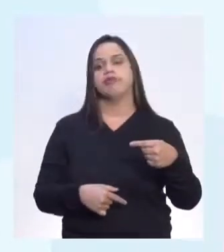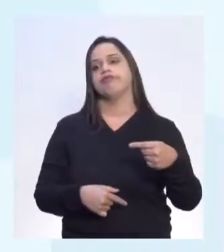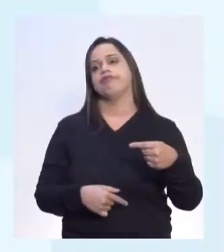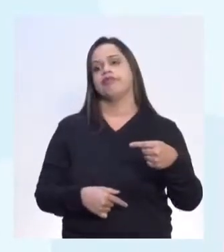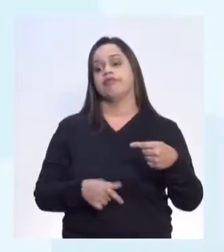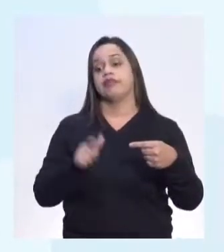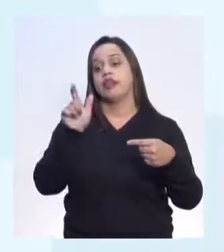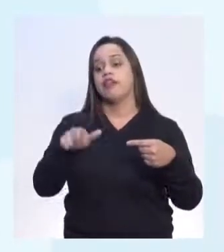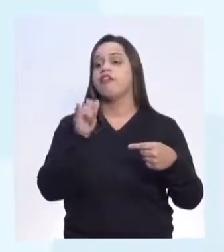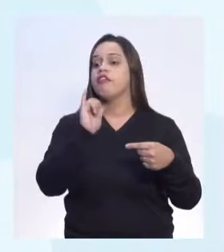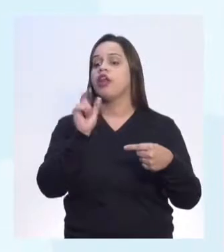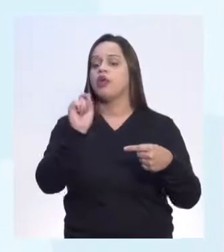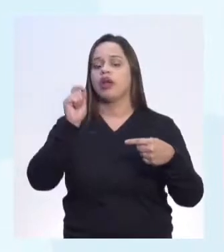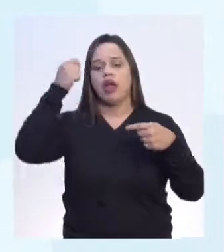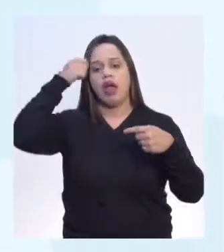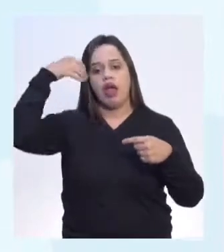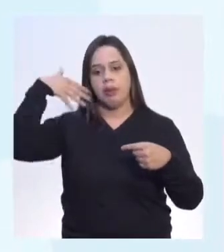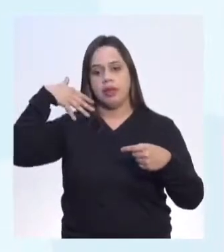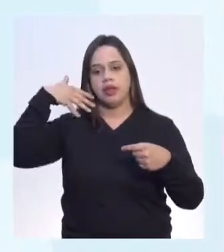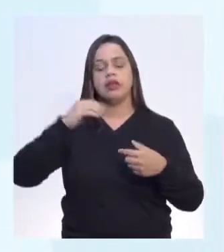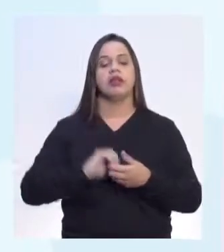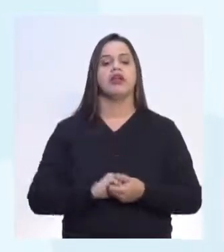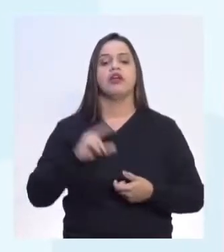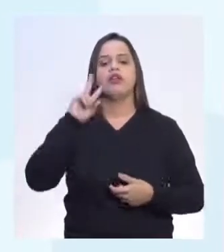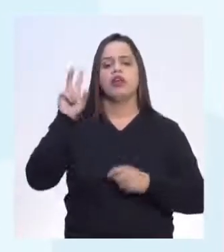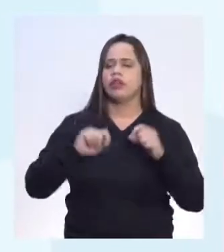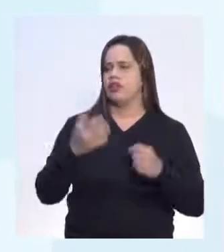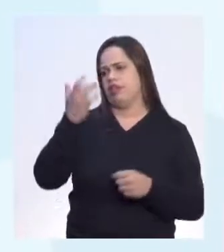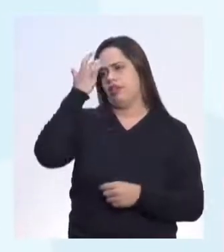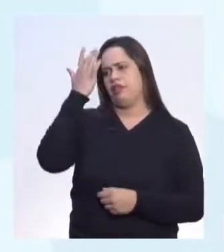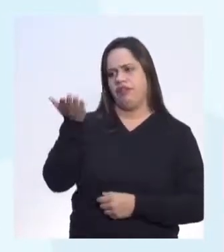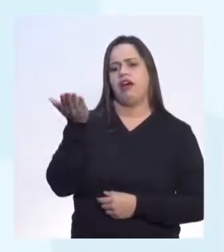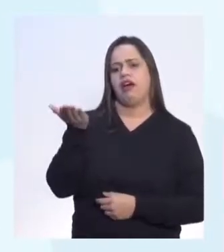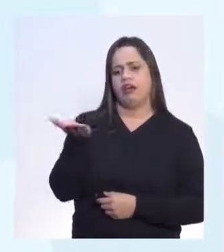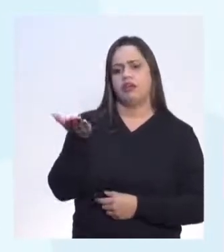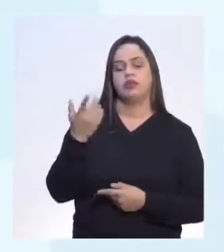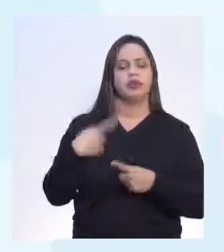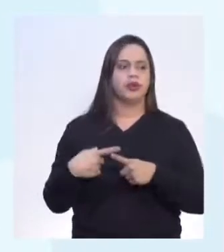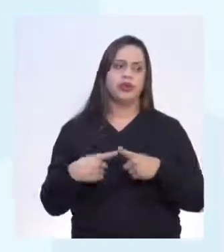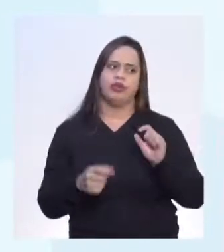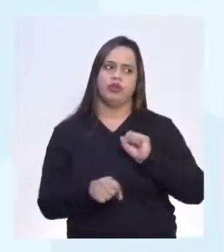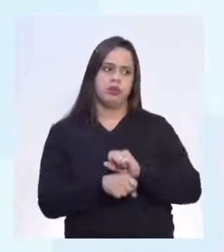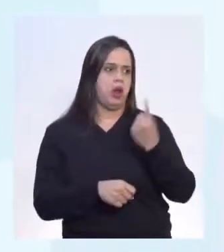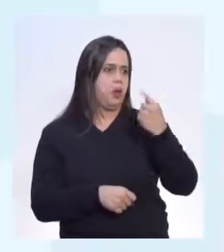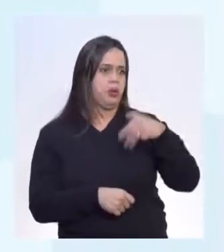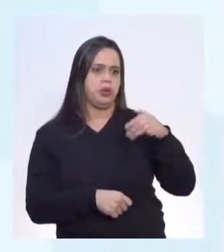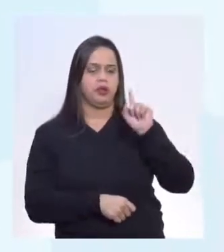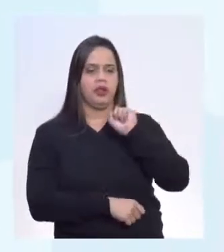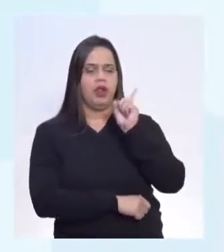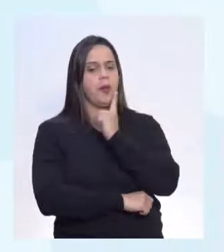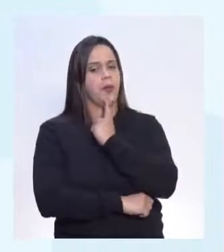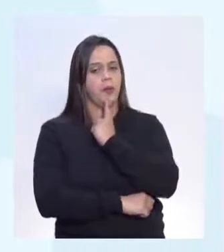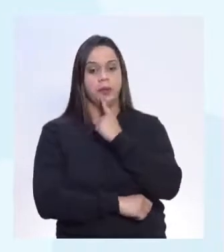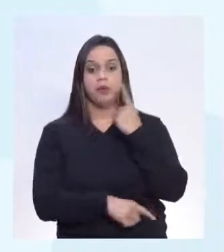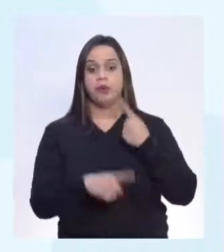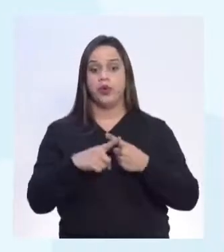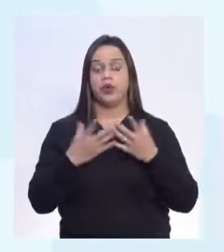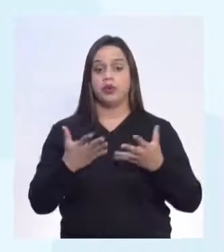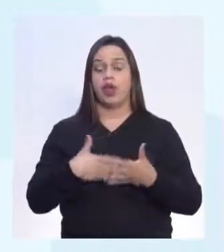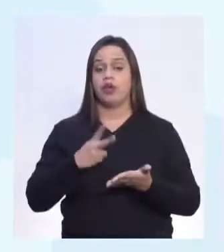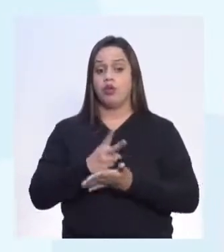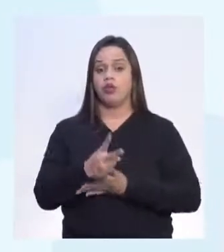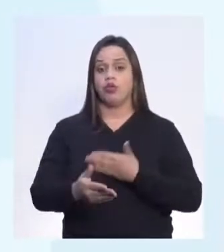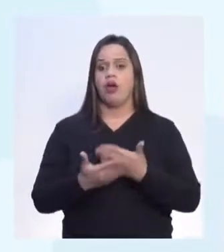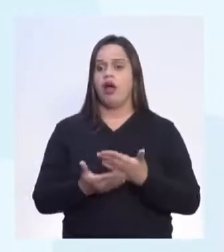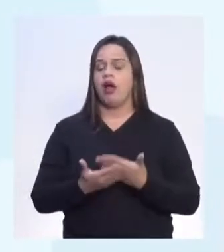disse Emília. Gente, como é que... Ah, esse daí tá tão fácil que eu acho que eu não vou dar um minutinho não, Deia. Porque eu quero seguir aqui com a aula. Vamos Gente,